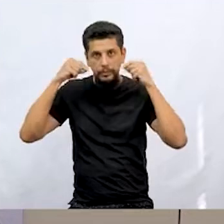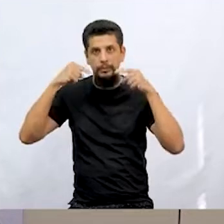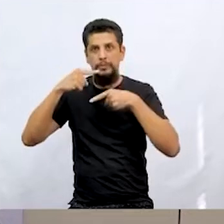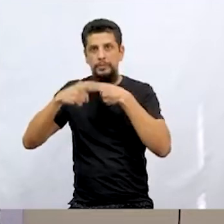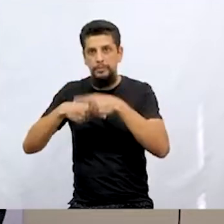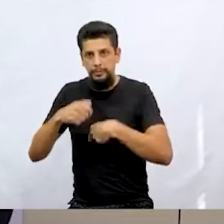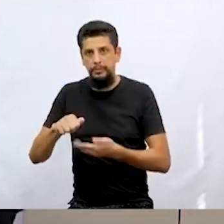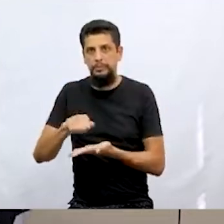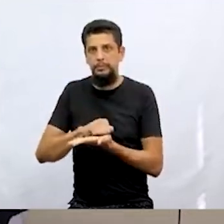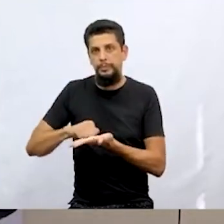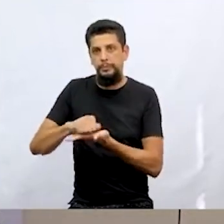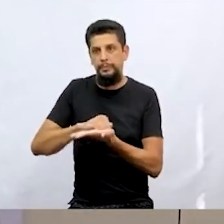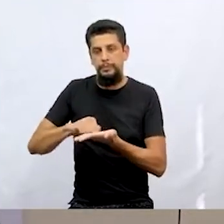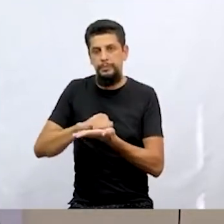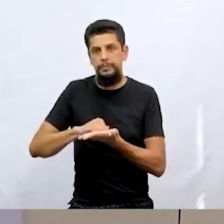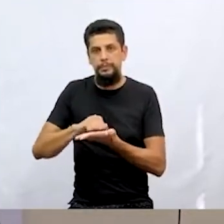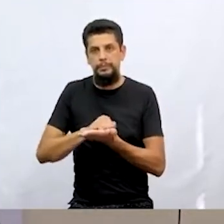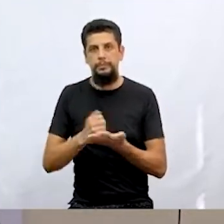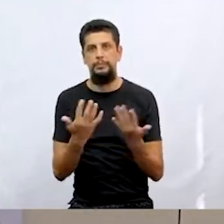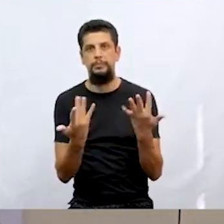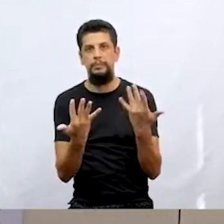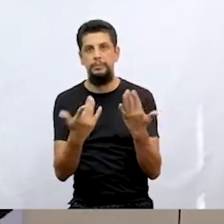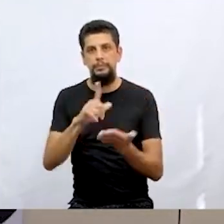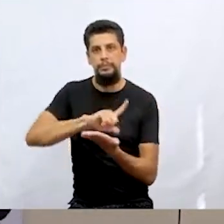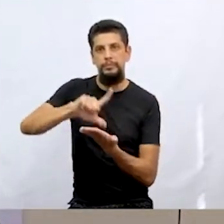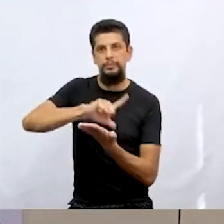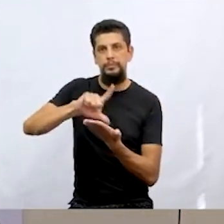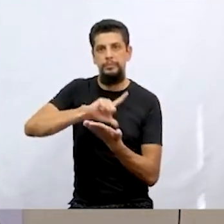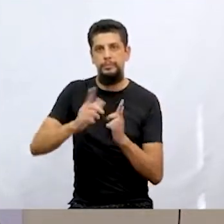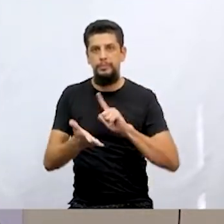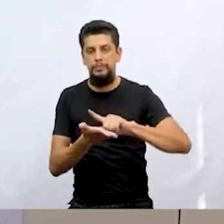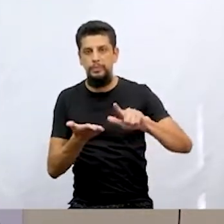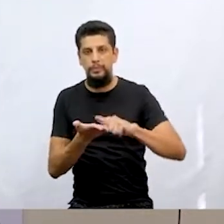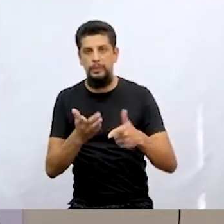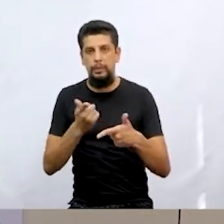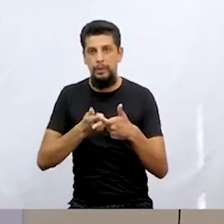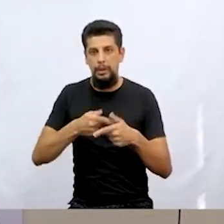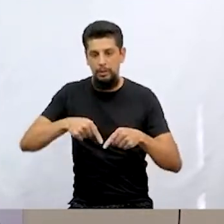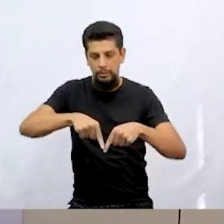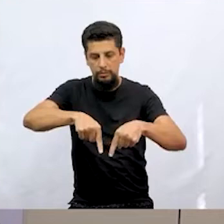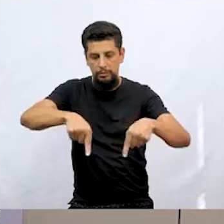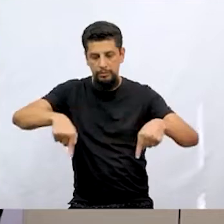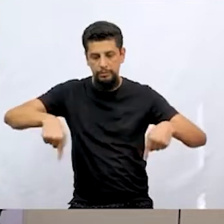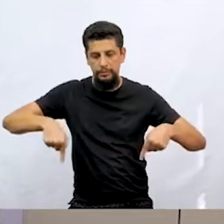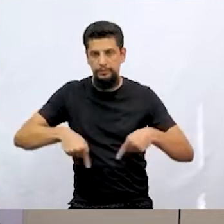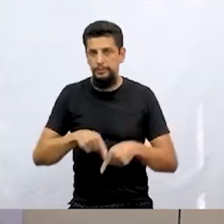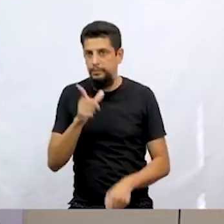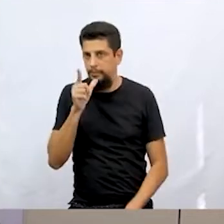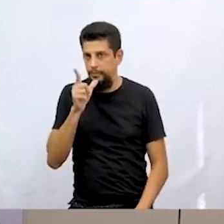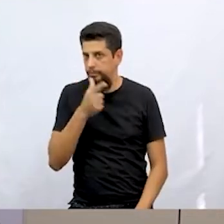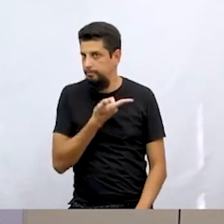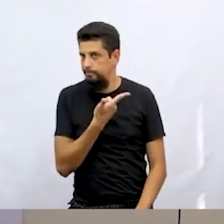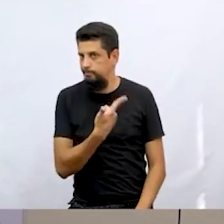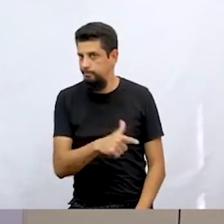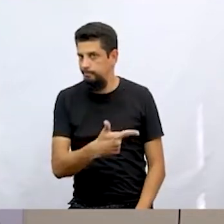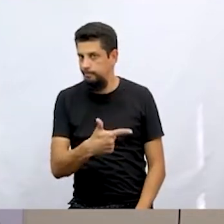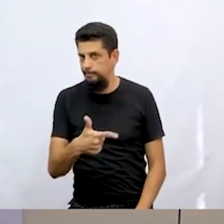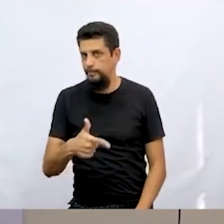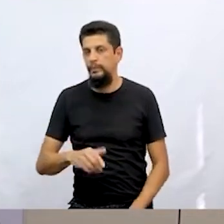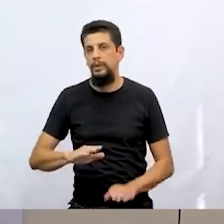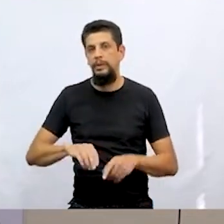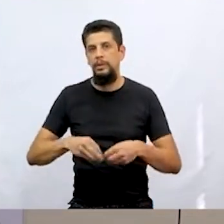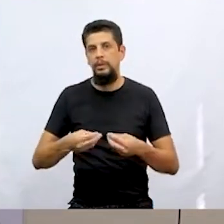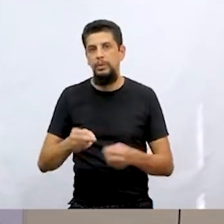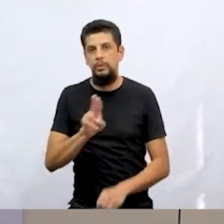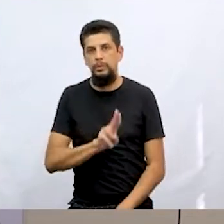vamos lavar. Vamos higienizar as nossas mãos, porque aqui nós não temos pia, nem água e sabão. Nós usamos,